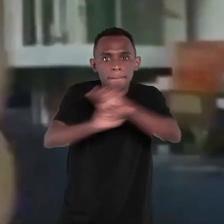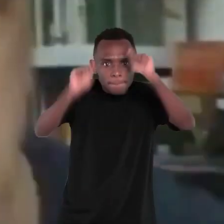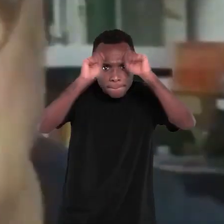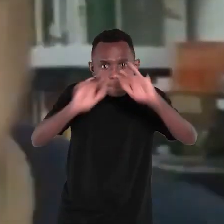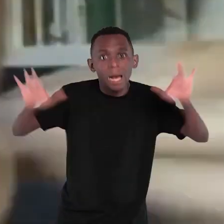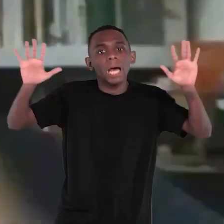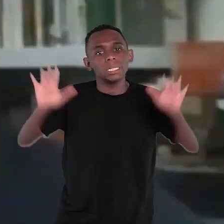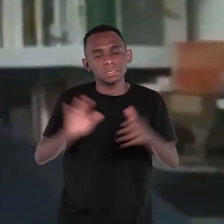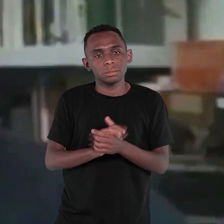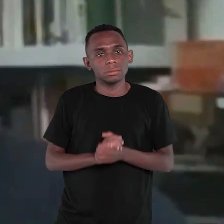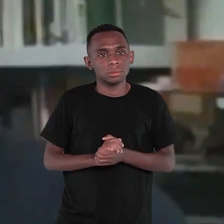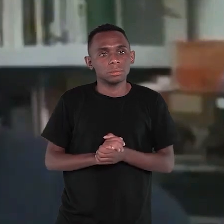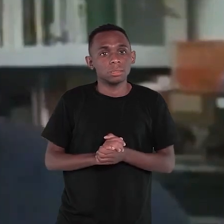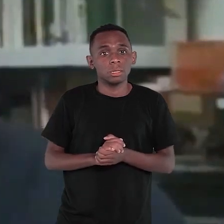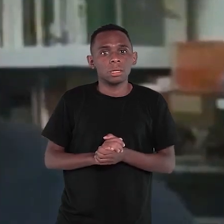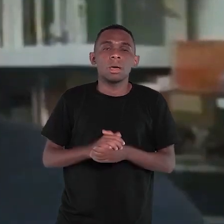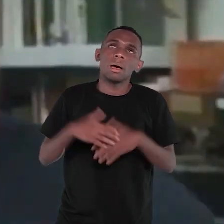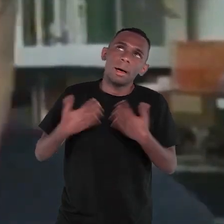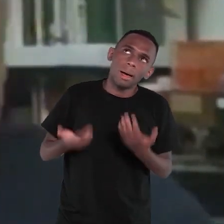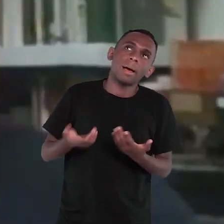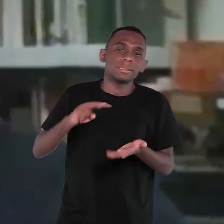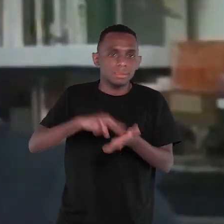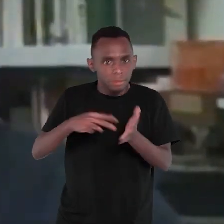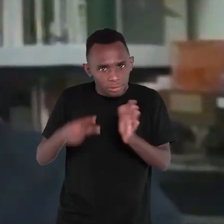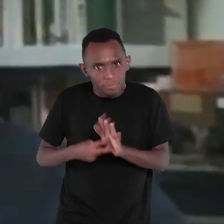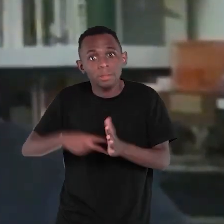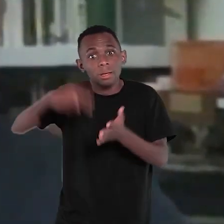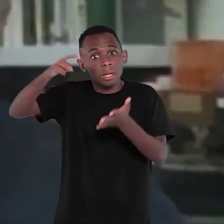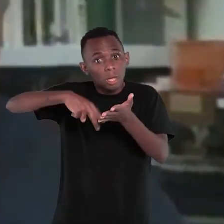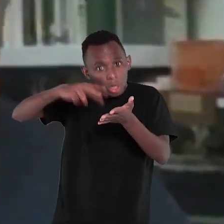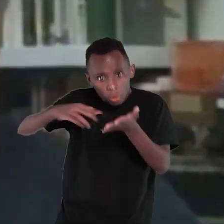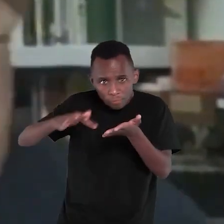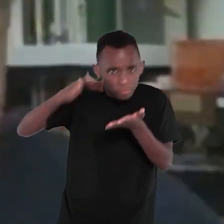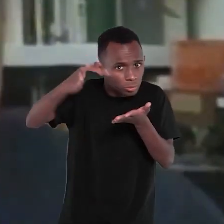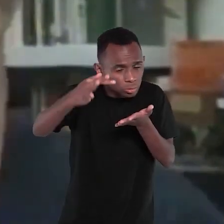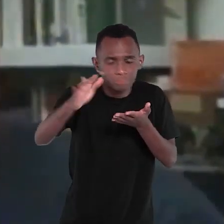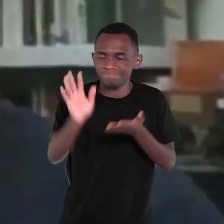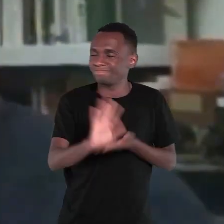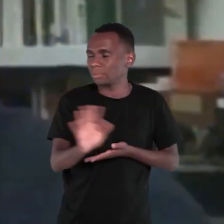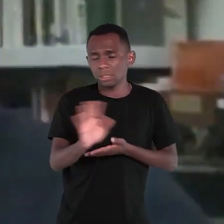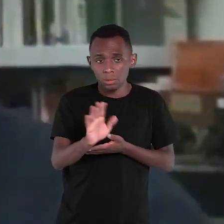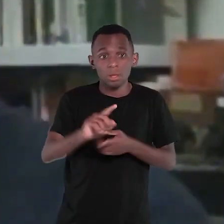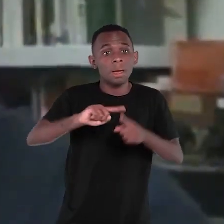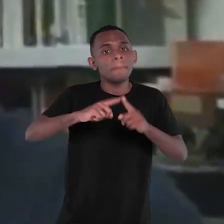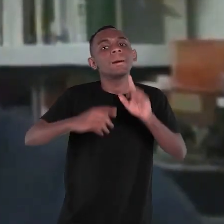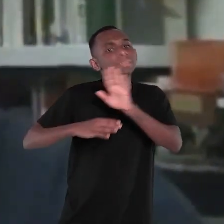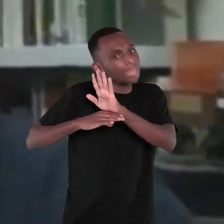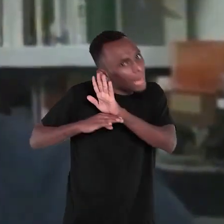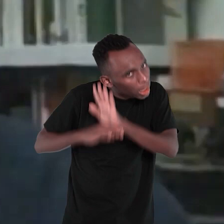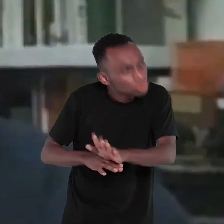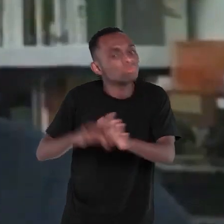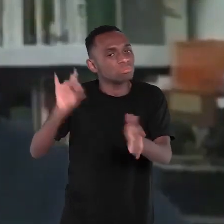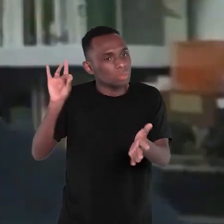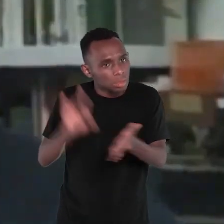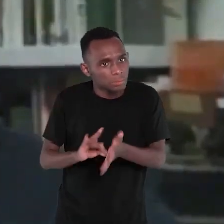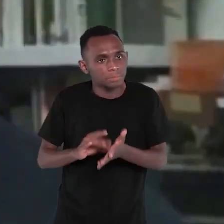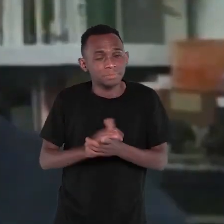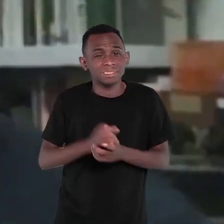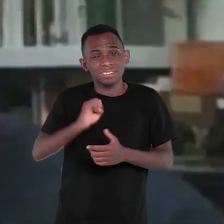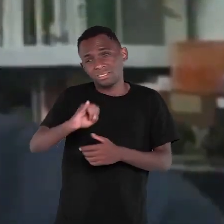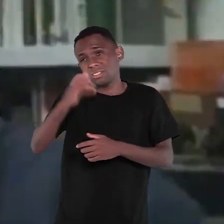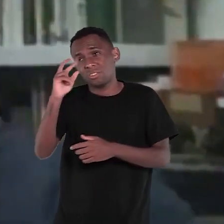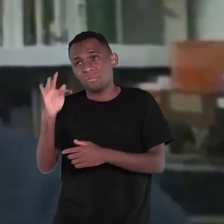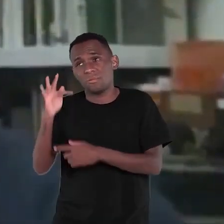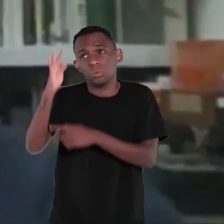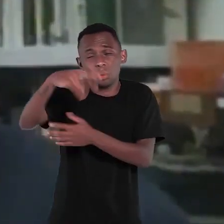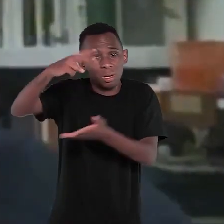mais imaginativas, tá? Ah, isso garante que vai ser leitor? Não, garante nada, garante, né? Mas ajuda. E